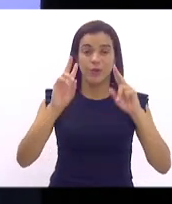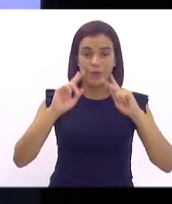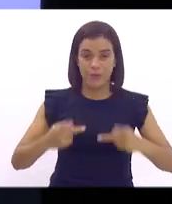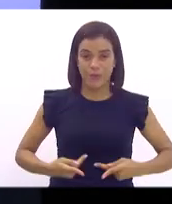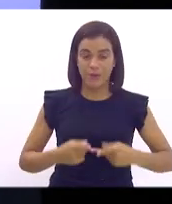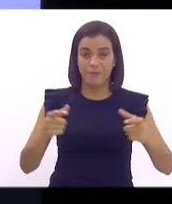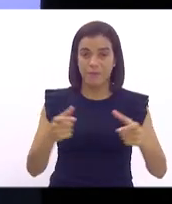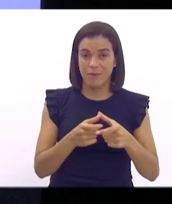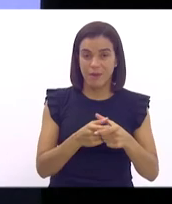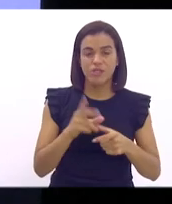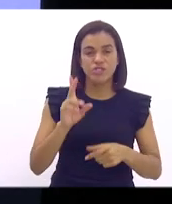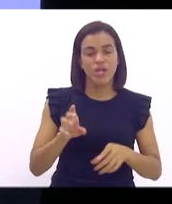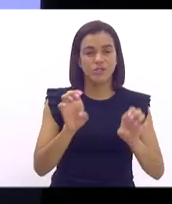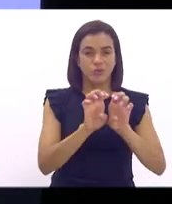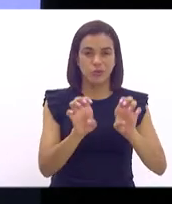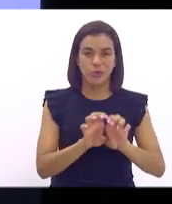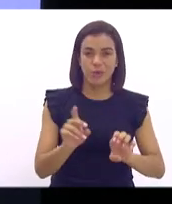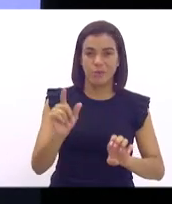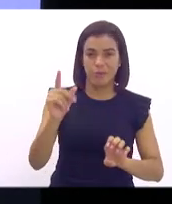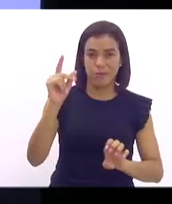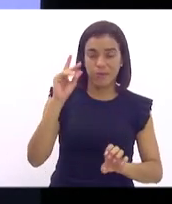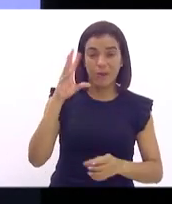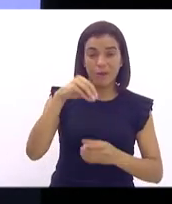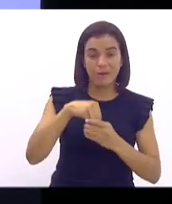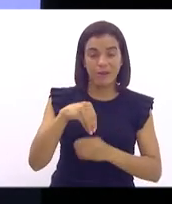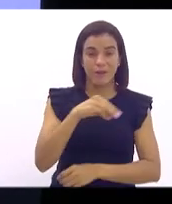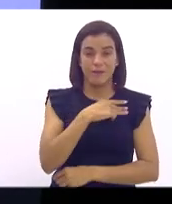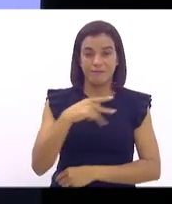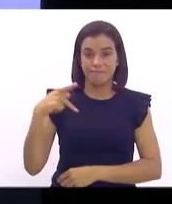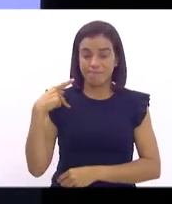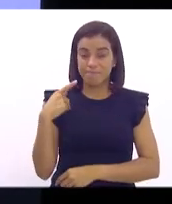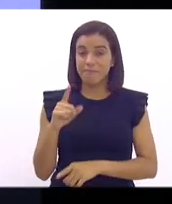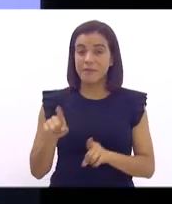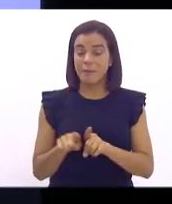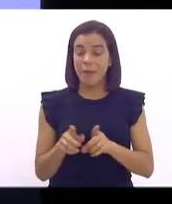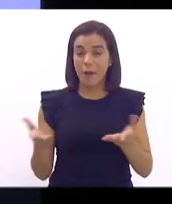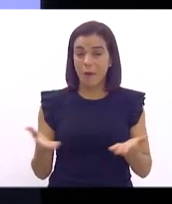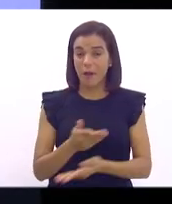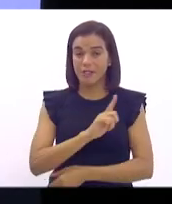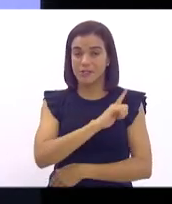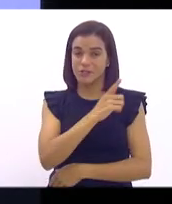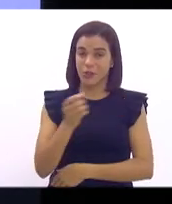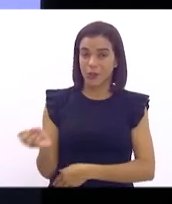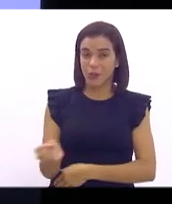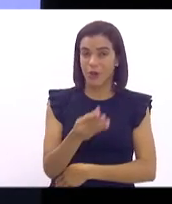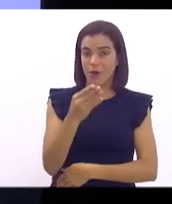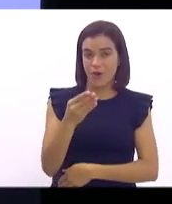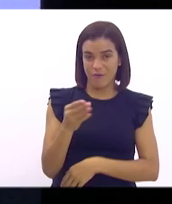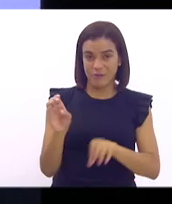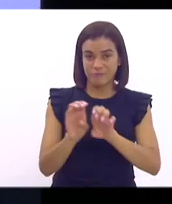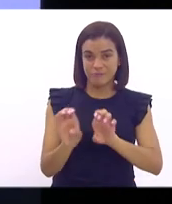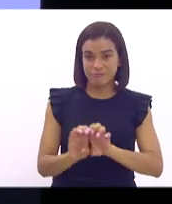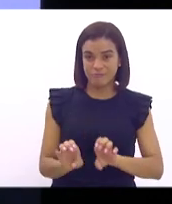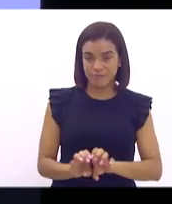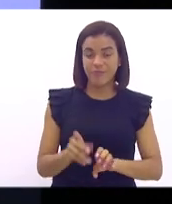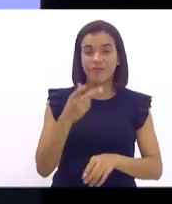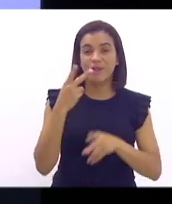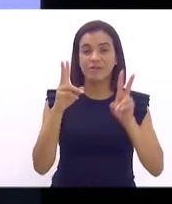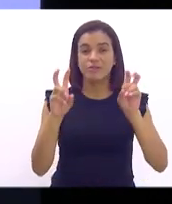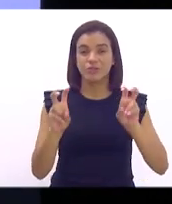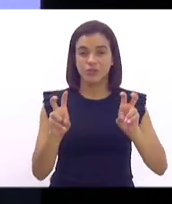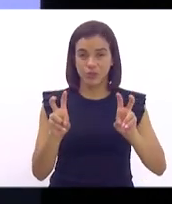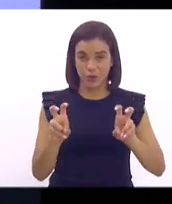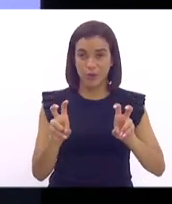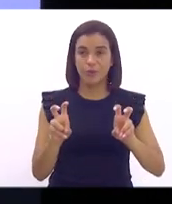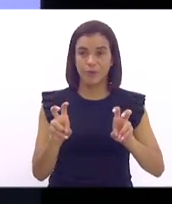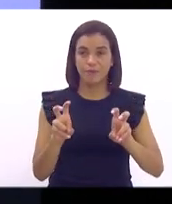são estruturas antigas dentro do Ministério Público. É, e nessa gestão vem uma estrutura nova, que é a estrutura que fala sobre a questão do